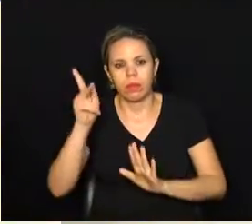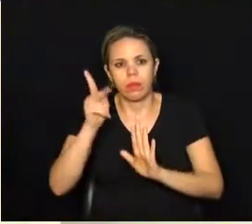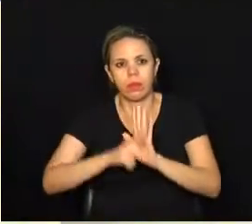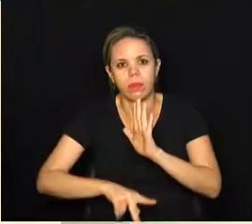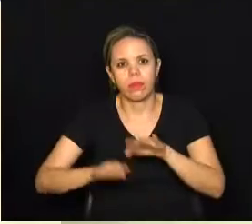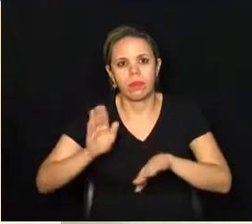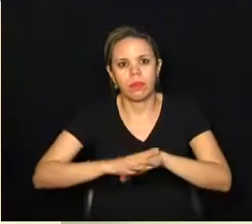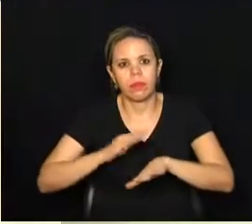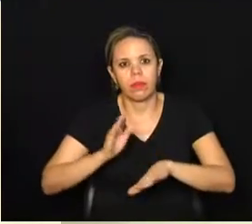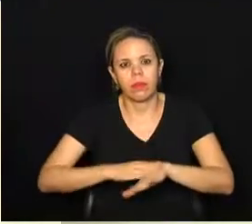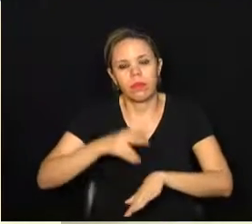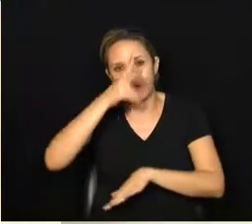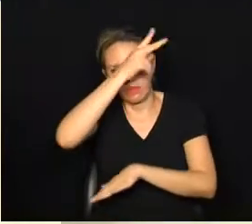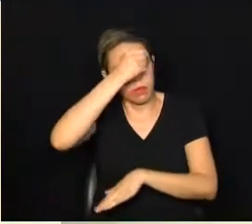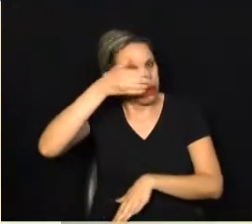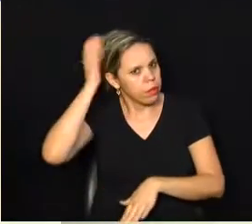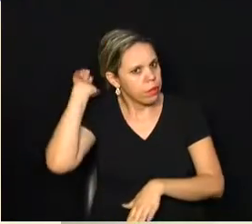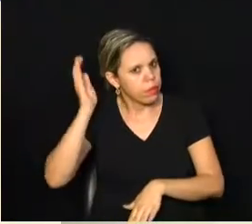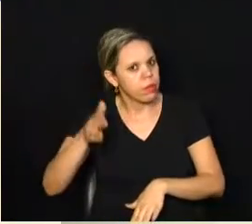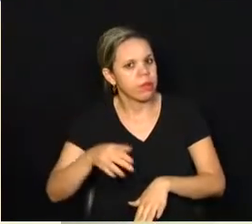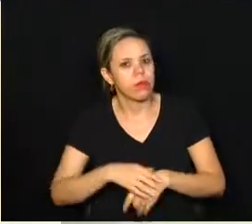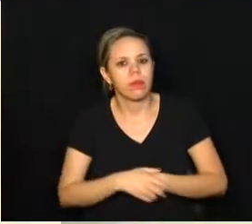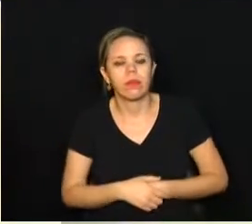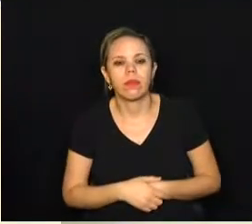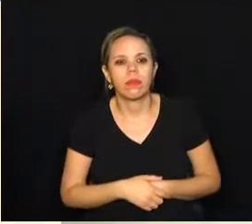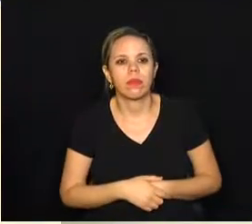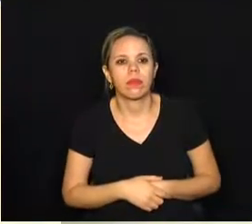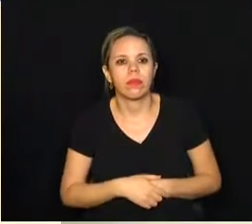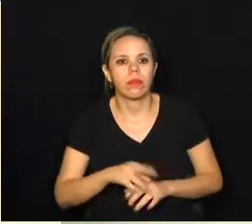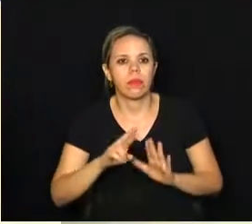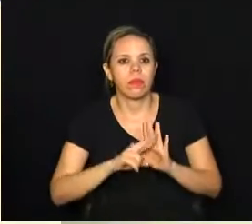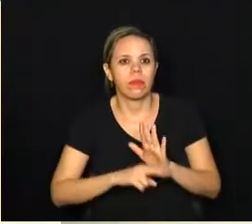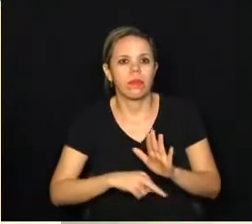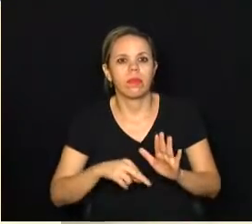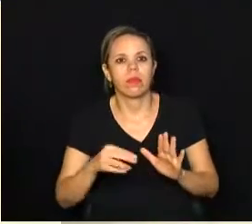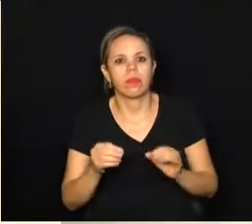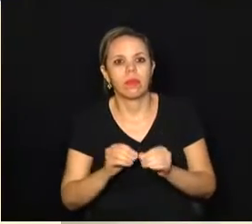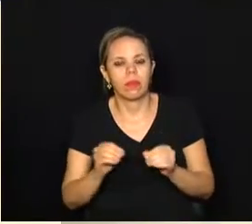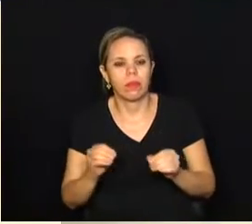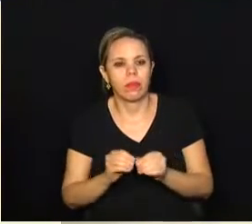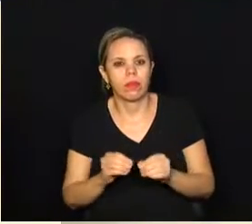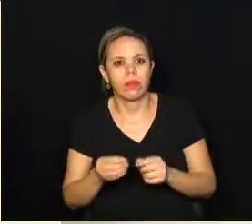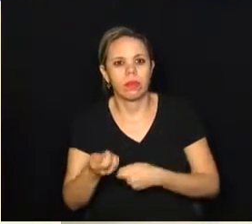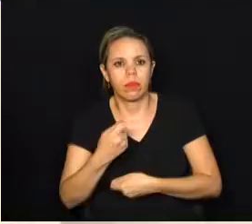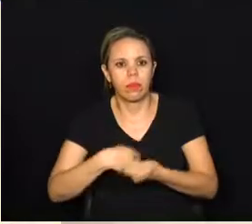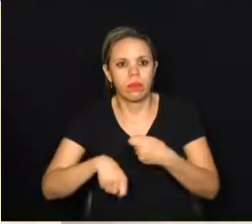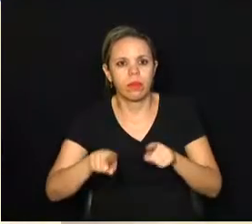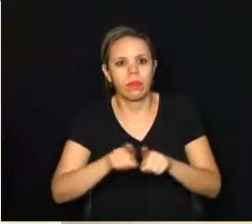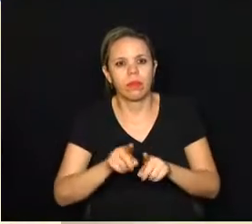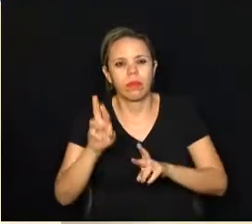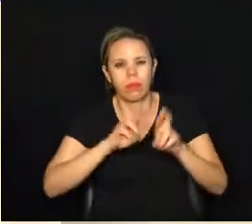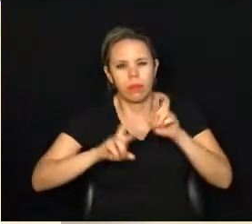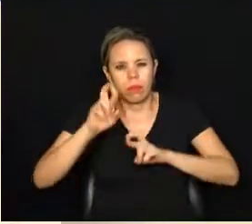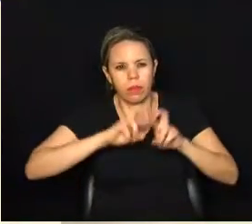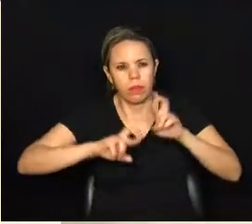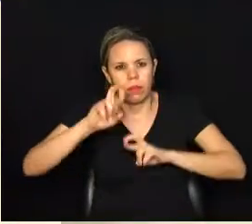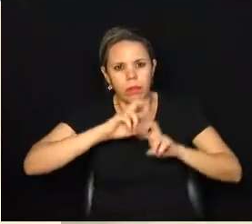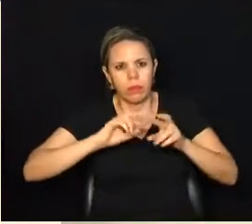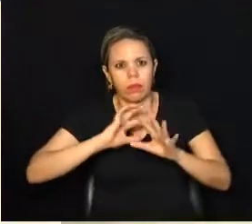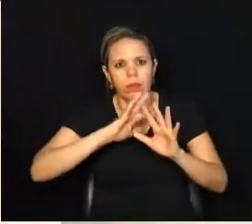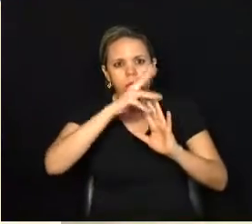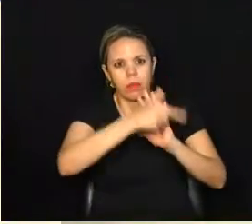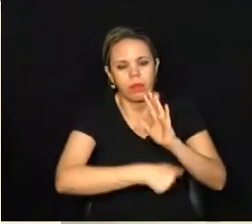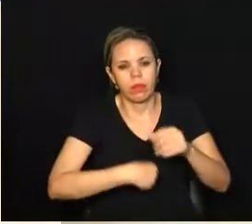de autoria do prefeito que trata dos procedimentos, critérios e normas para a fiscalização ambiental